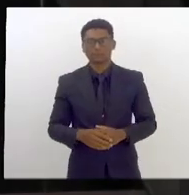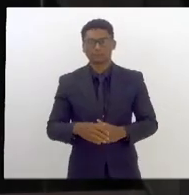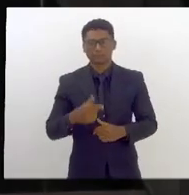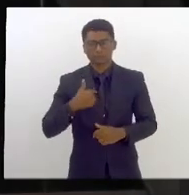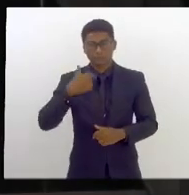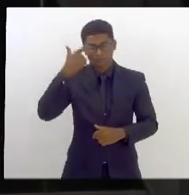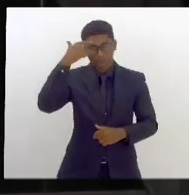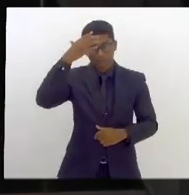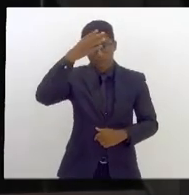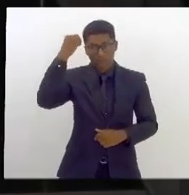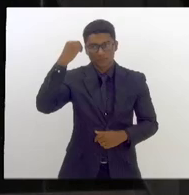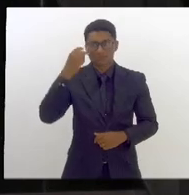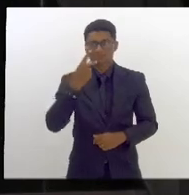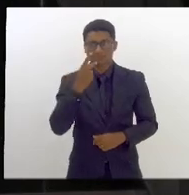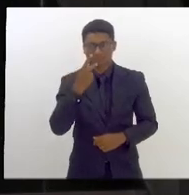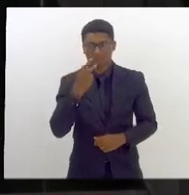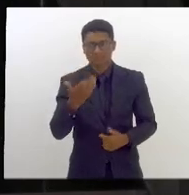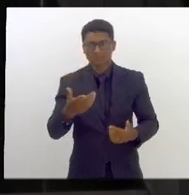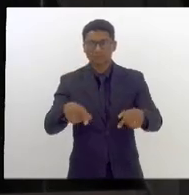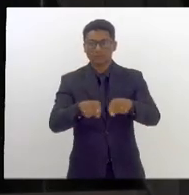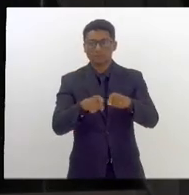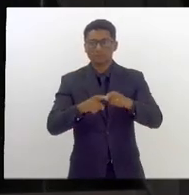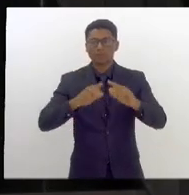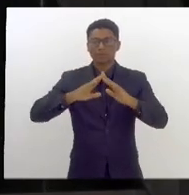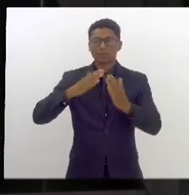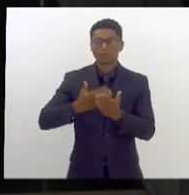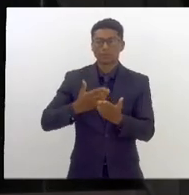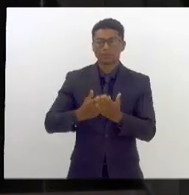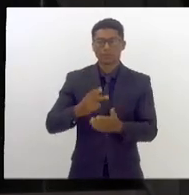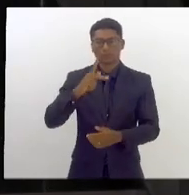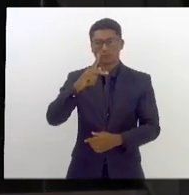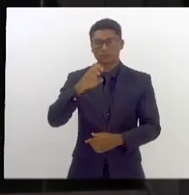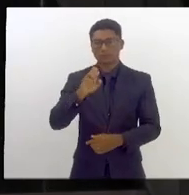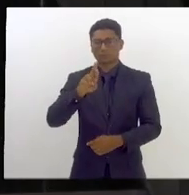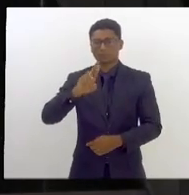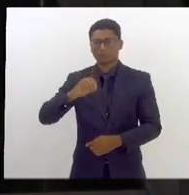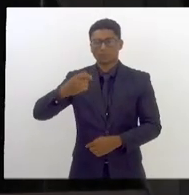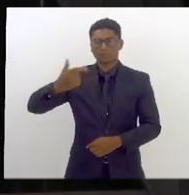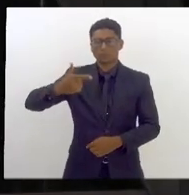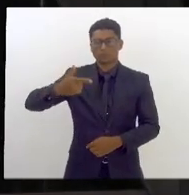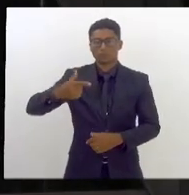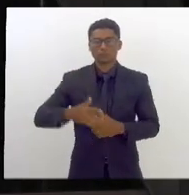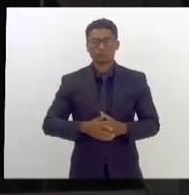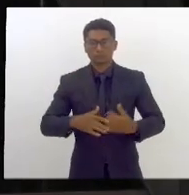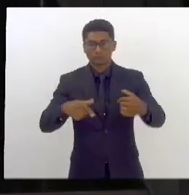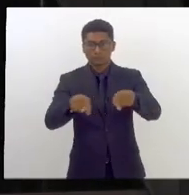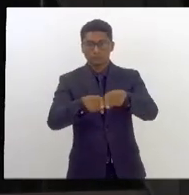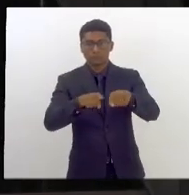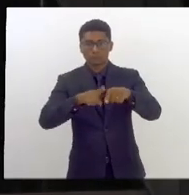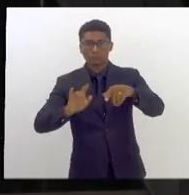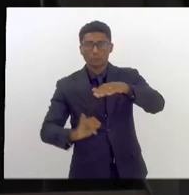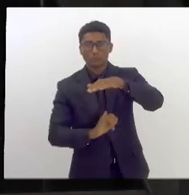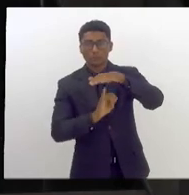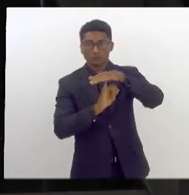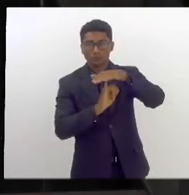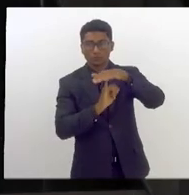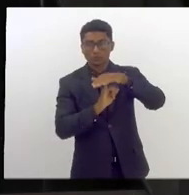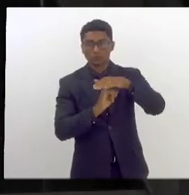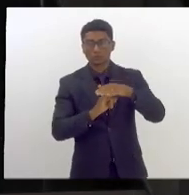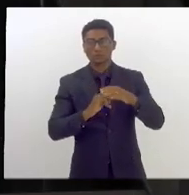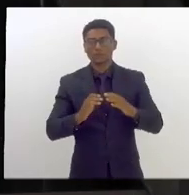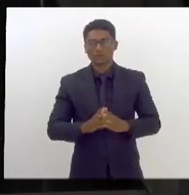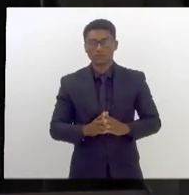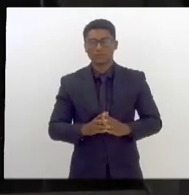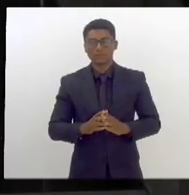esqueci de mencionar temos um colégio Pedro II na rede Federal o próprio Instituto Nacional de Educação de surdos integra também